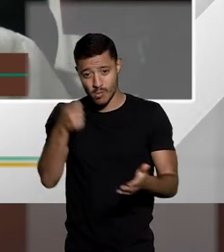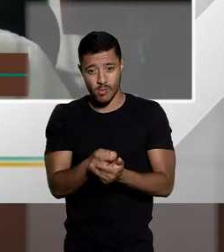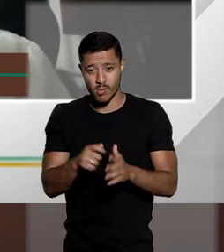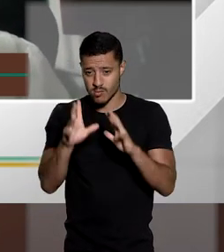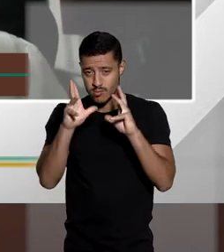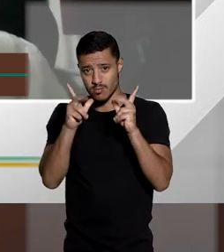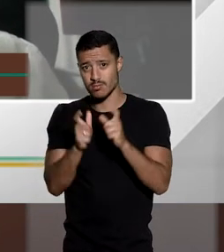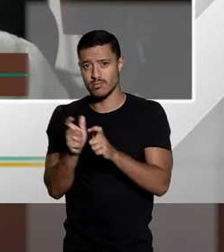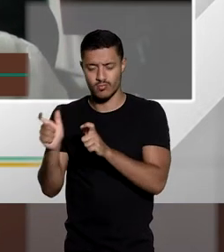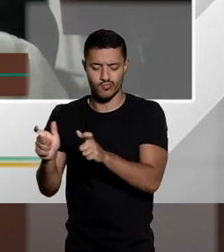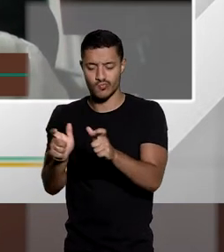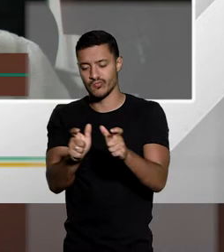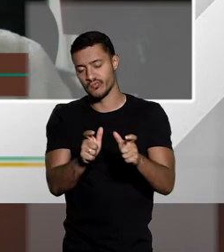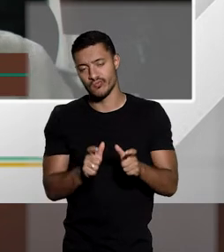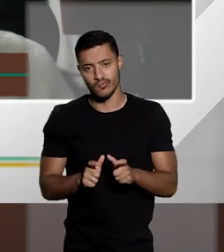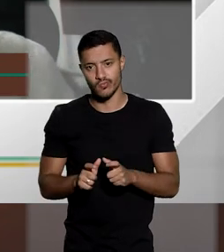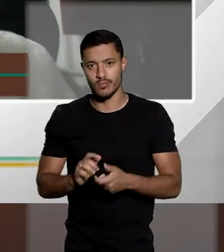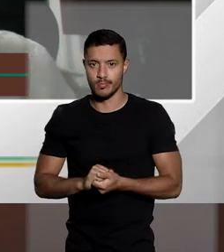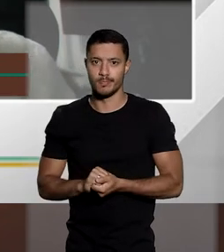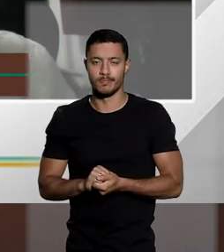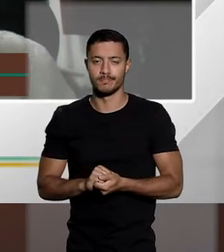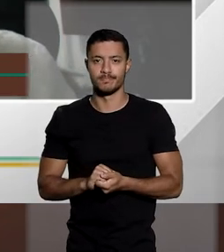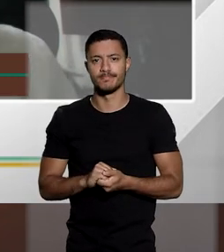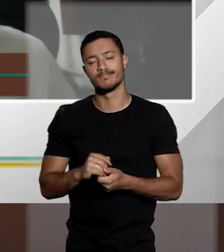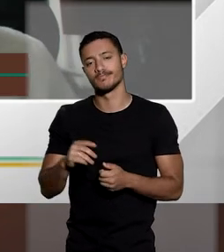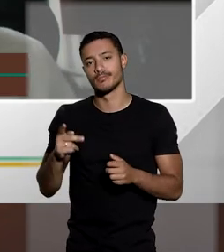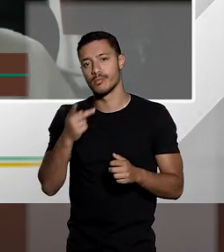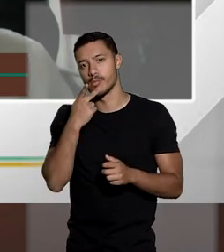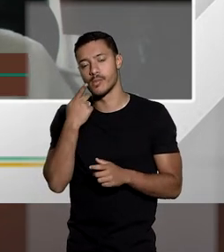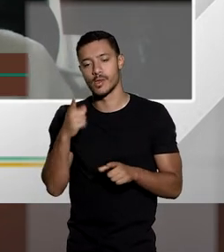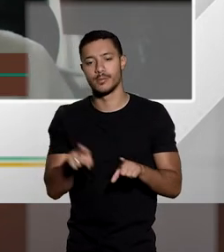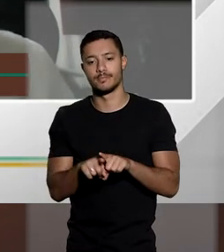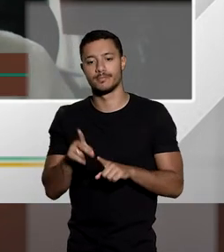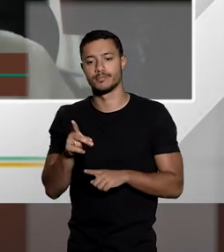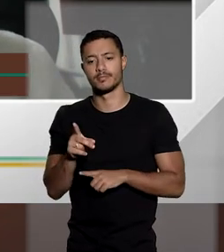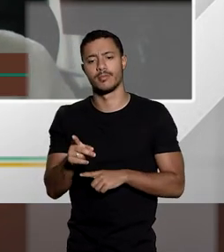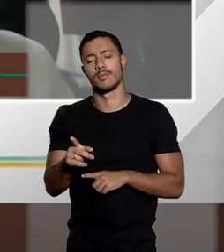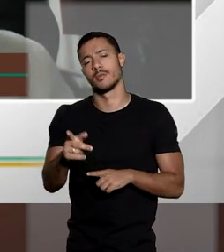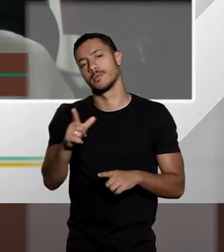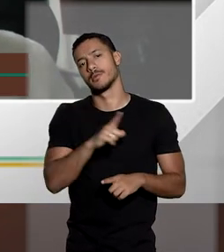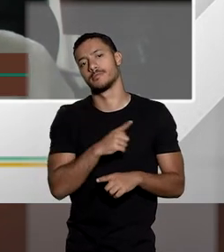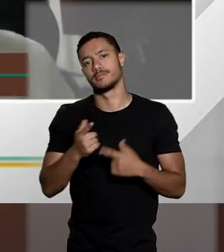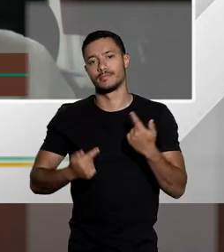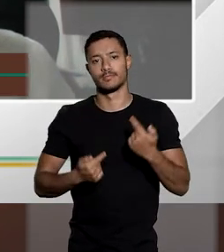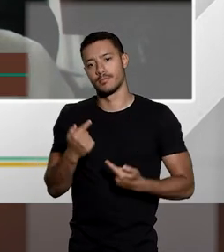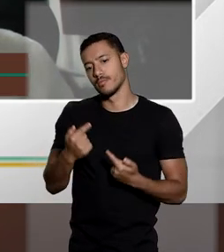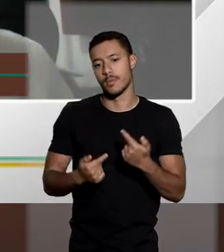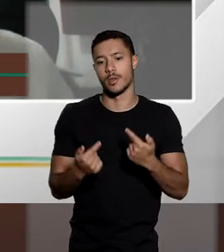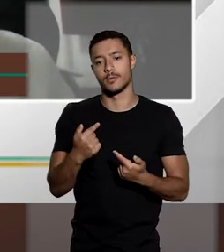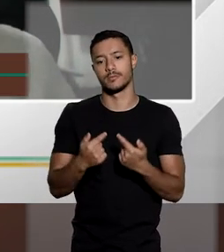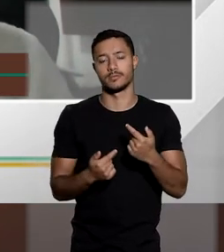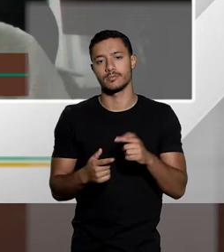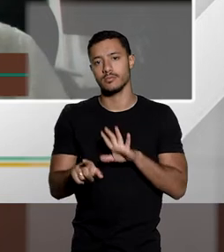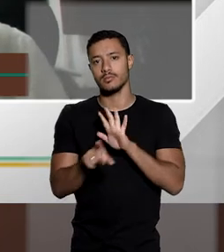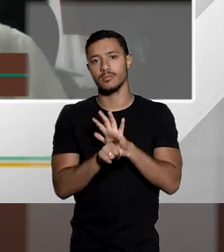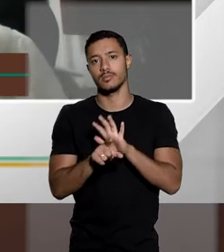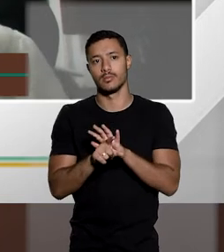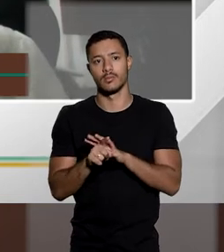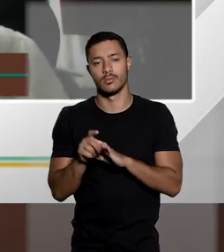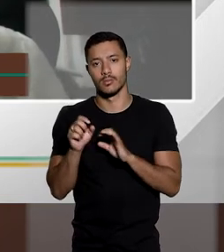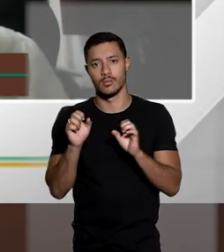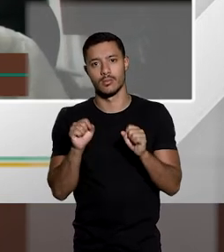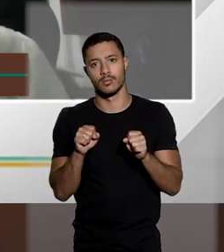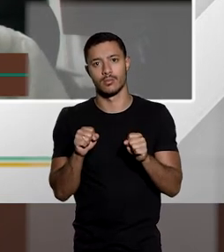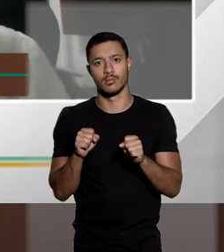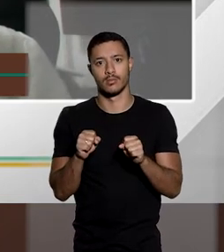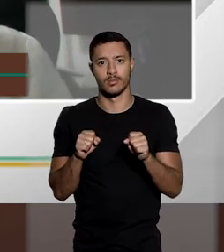para todos os entes federativos. Agora, é evidente que sempre fica a discussão, dentre aquelas normas da lei, o que é realmente